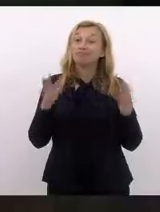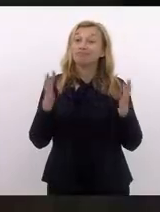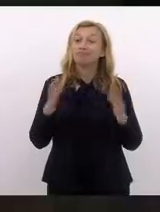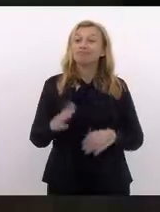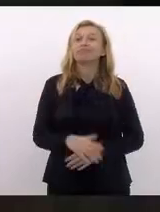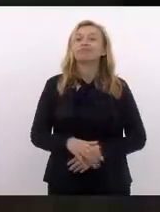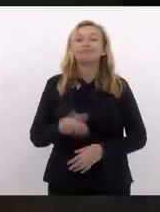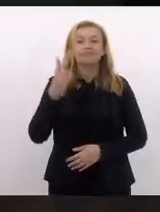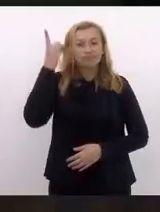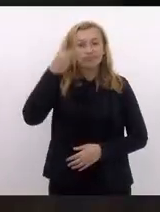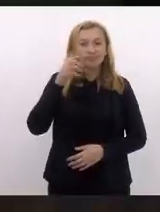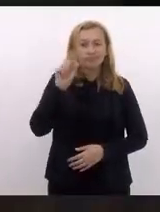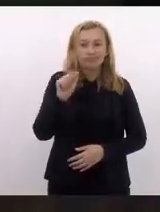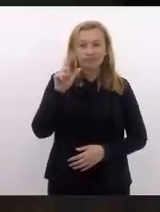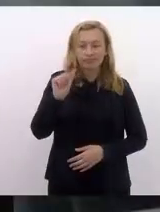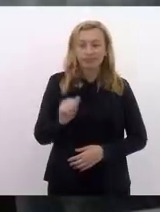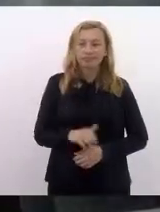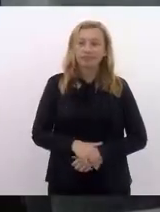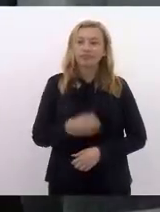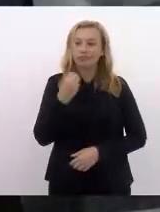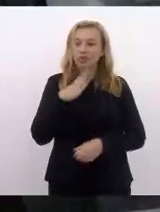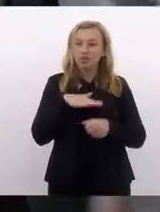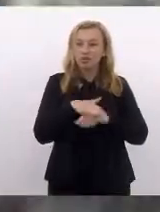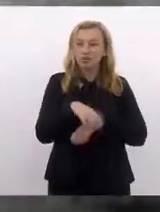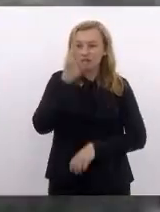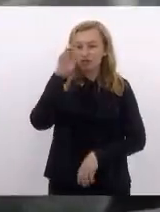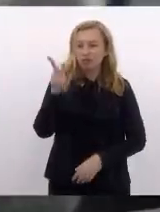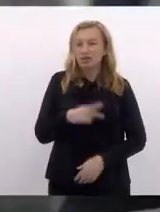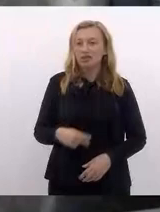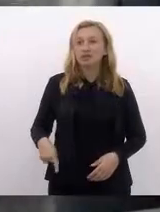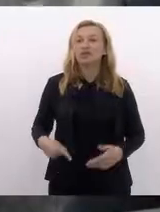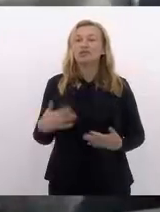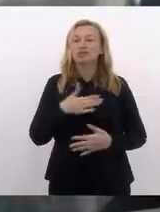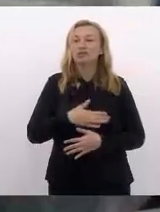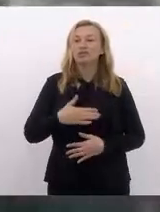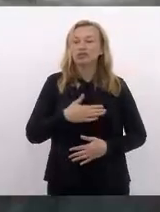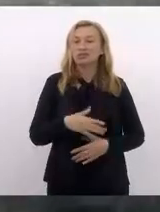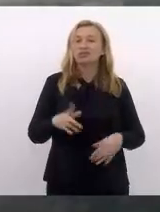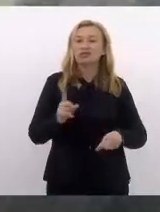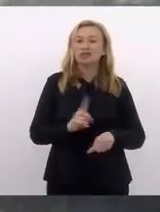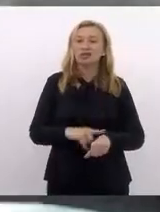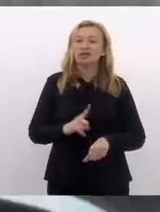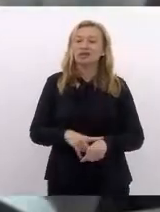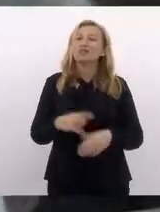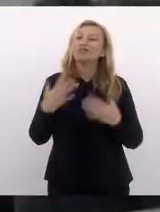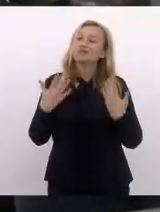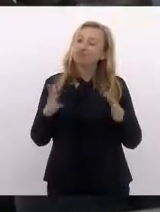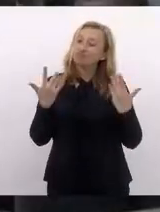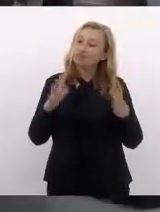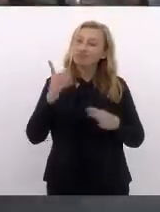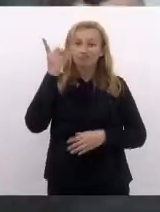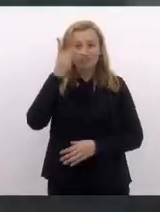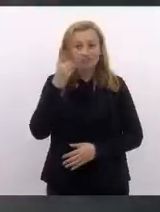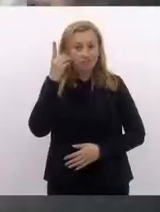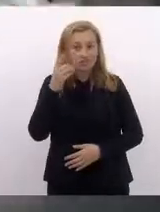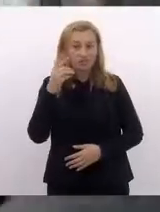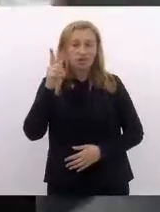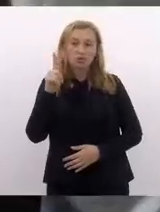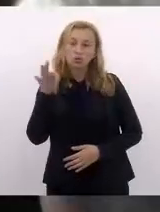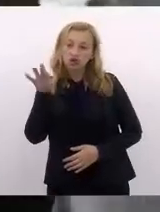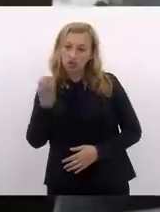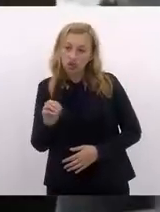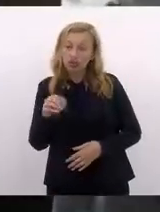o deputado Alana boa noite presidente' eu gostaria nesse momento de estar saudando o deputado Gustavo